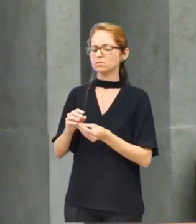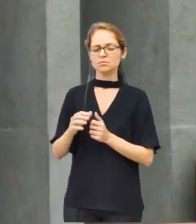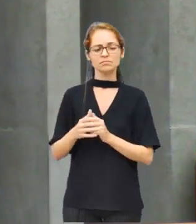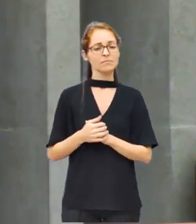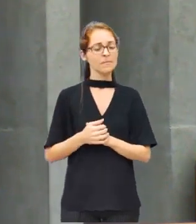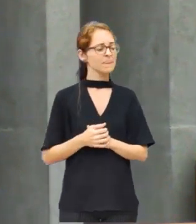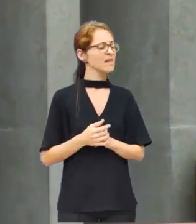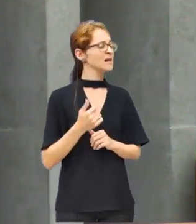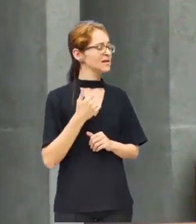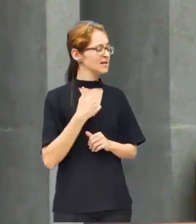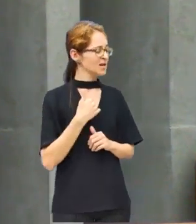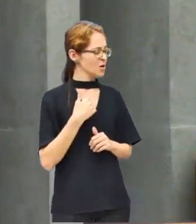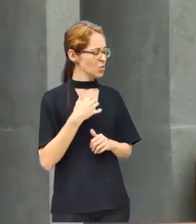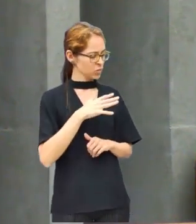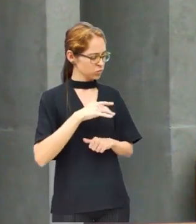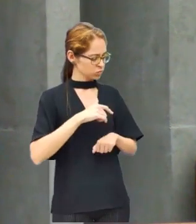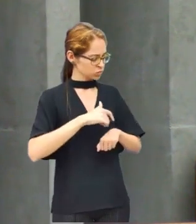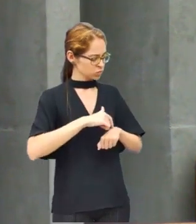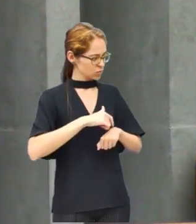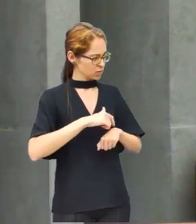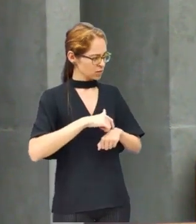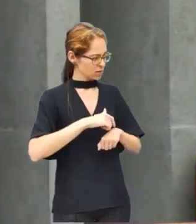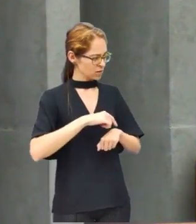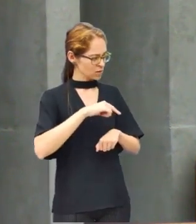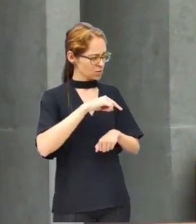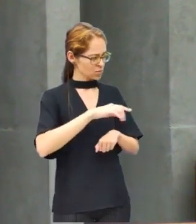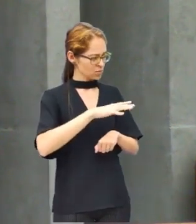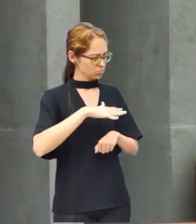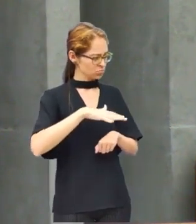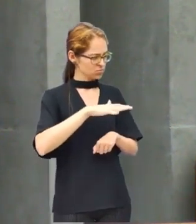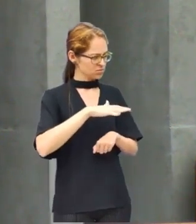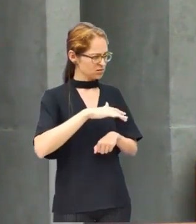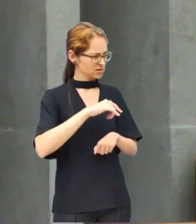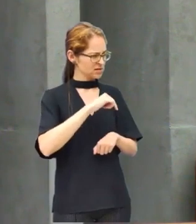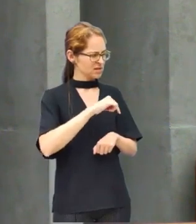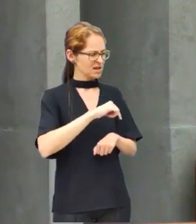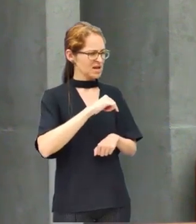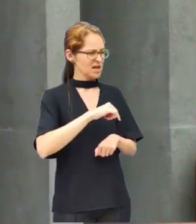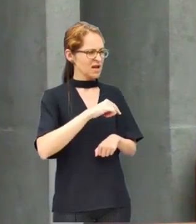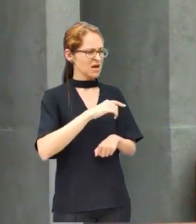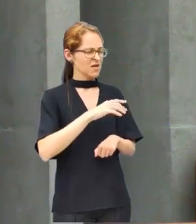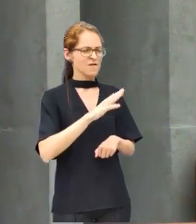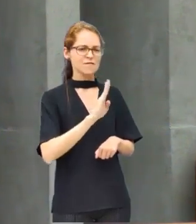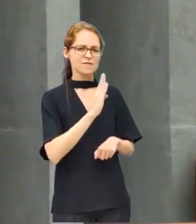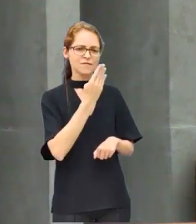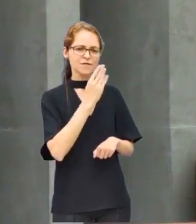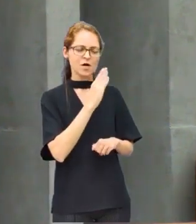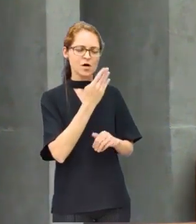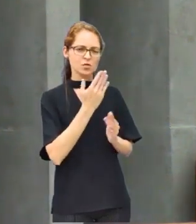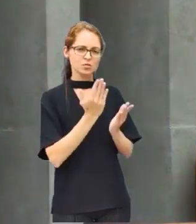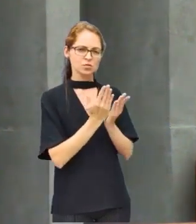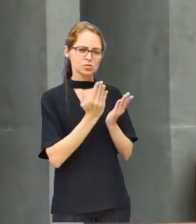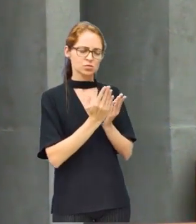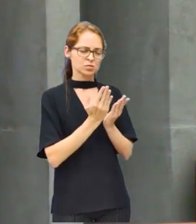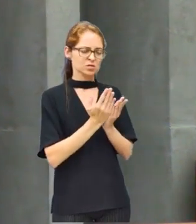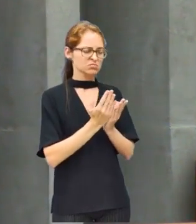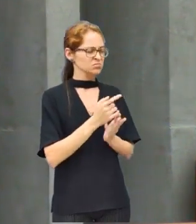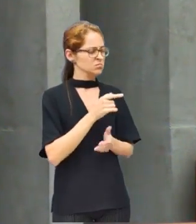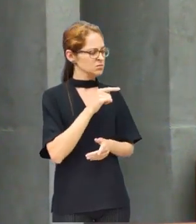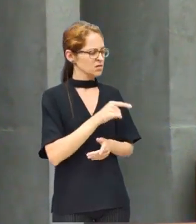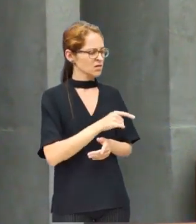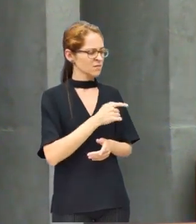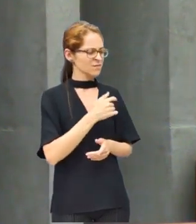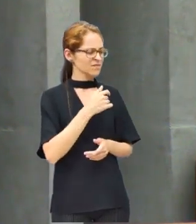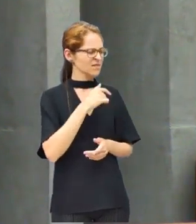onde ele estudava, alguém falou sobre falso cristão, aquele que afirma que crê no Senhor, mas que a sua vida é completamente fora